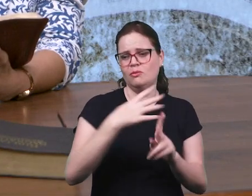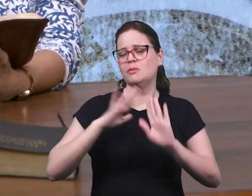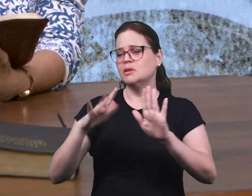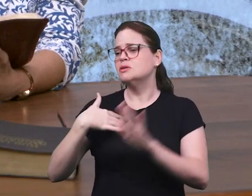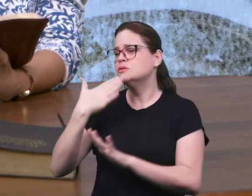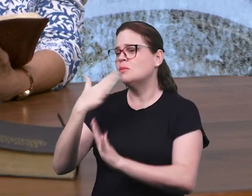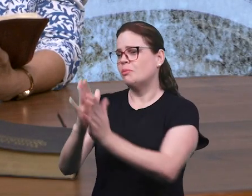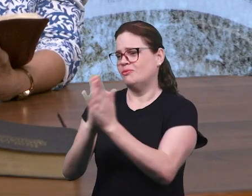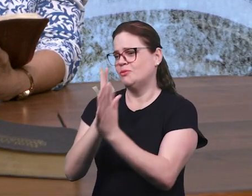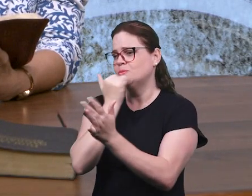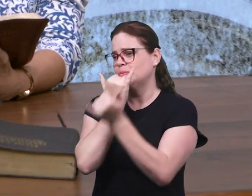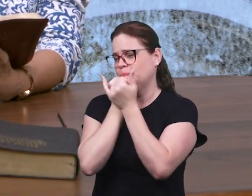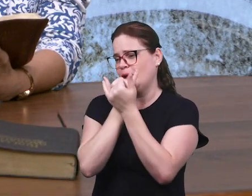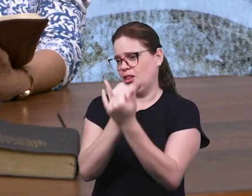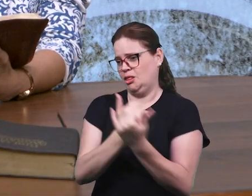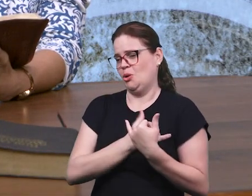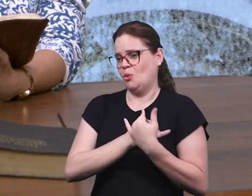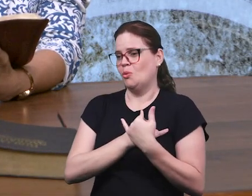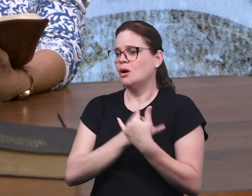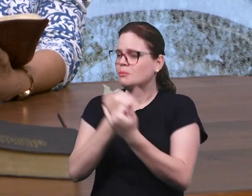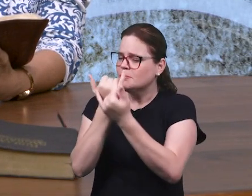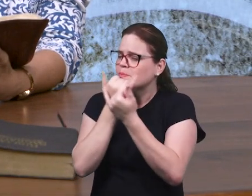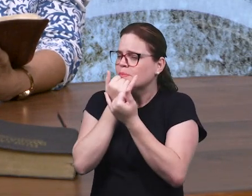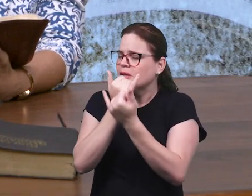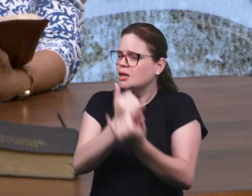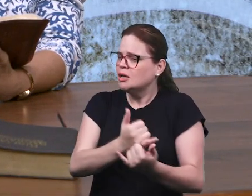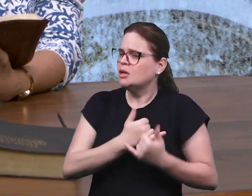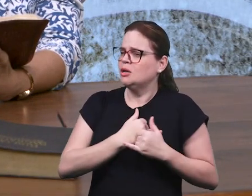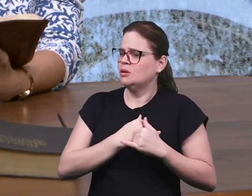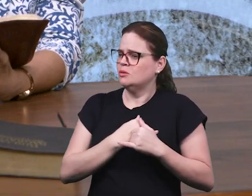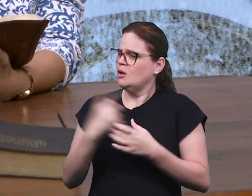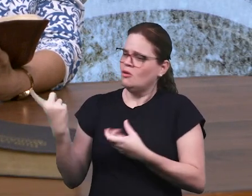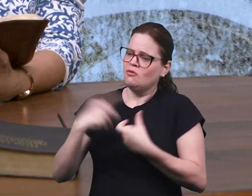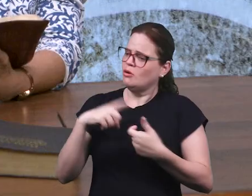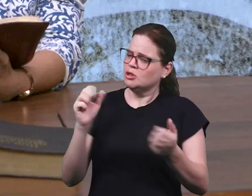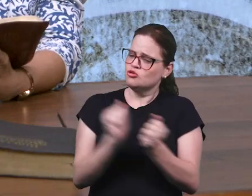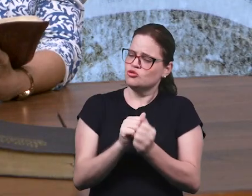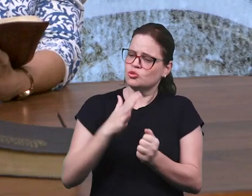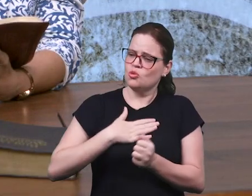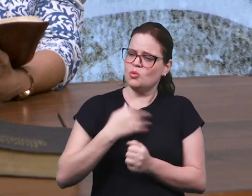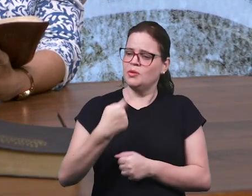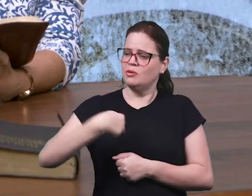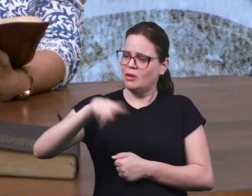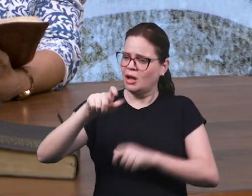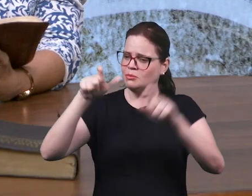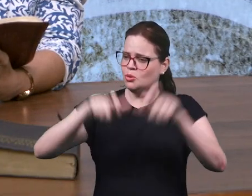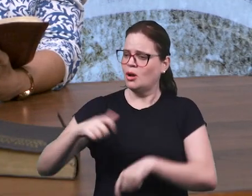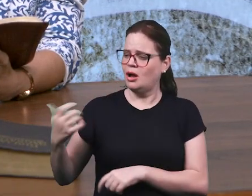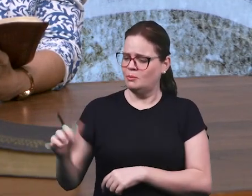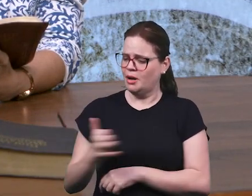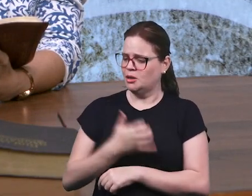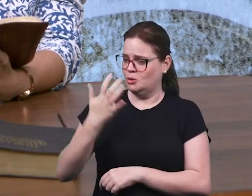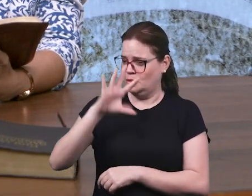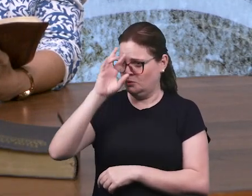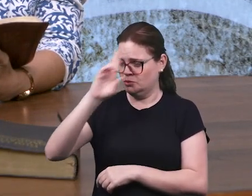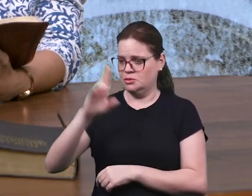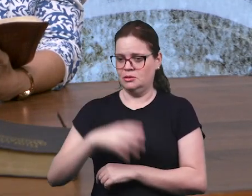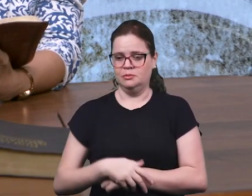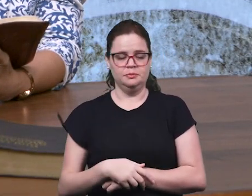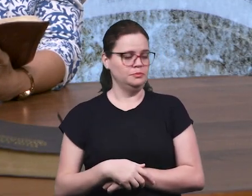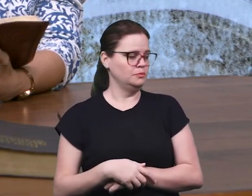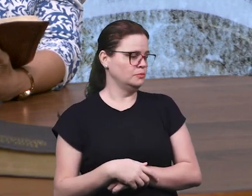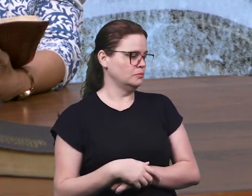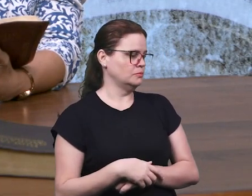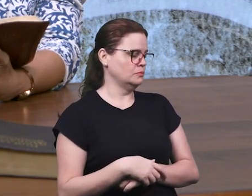rogo, perdoa-me o meu pecado e volta comigo para que adore ao Senhor. Porém